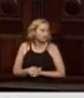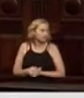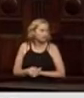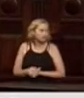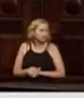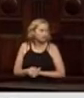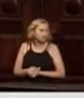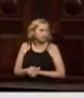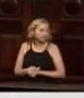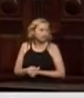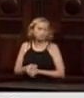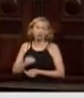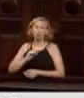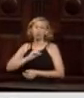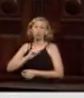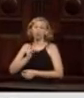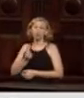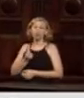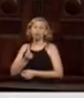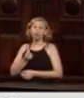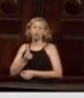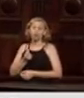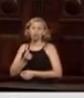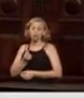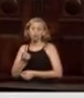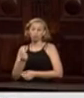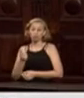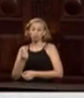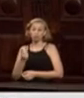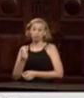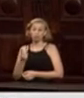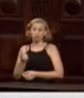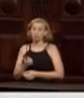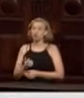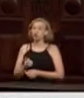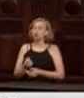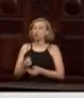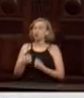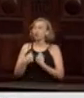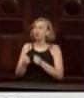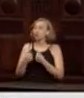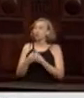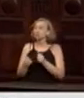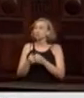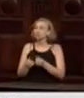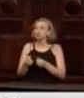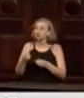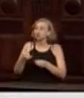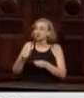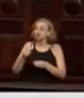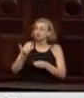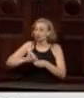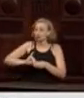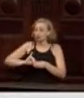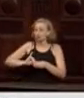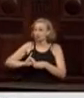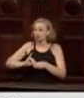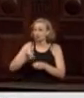de ônibus na capital acabou de diminuir porque está se comprovando que as